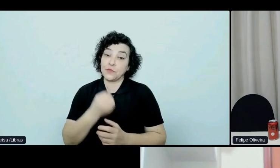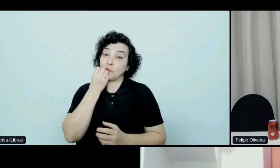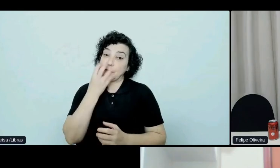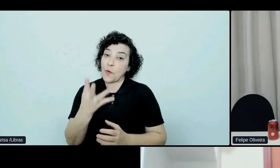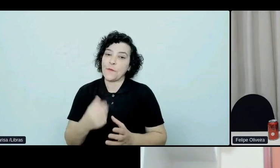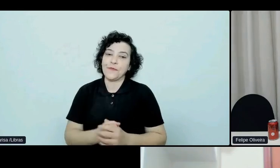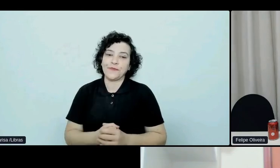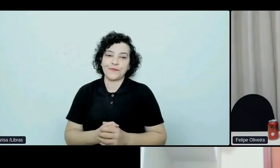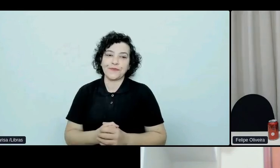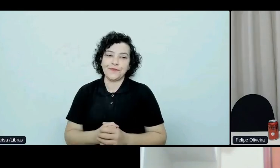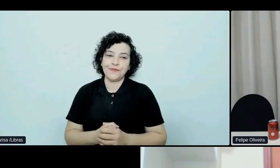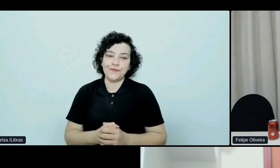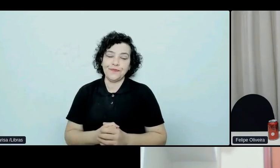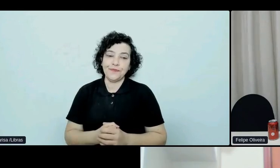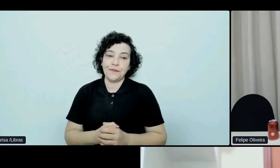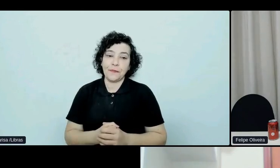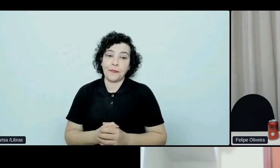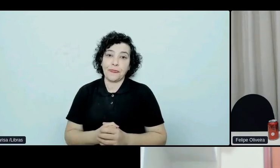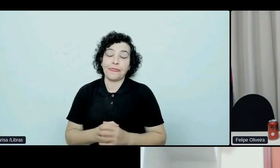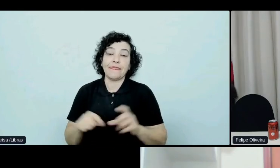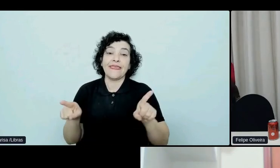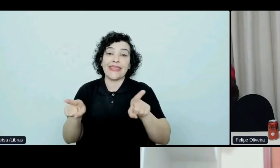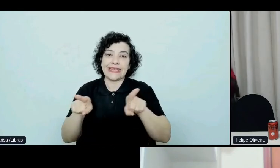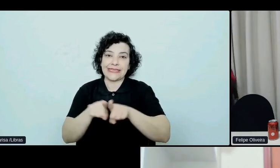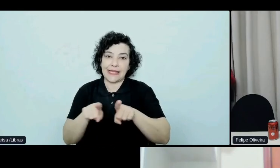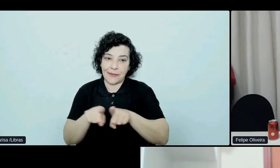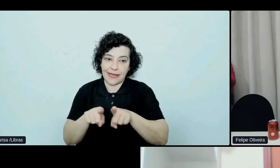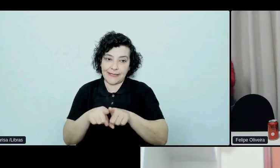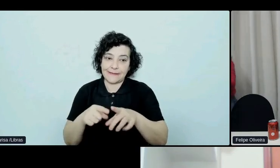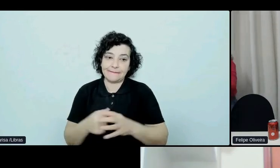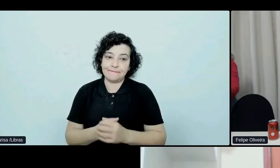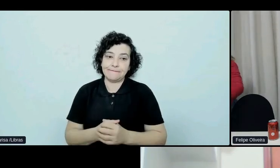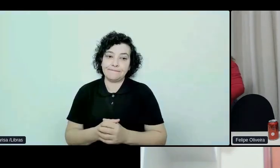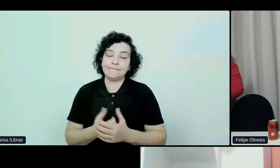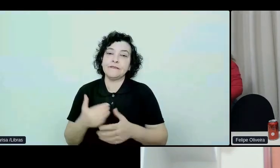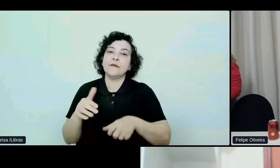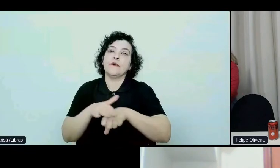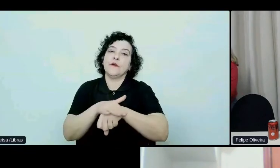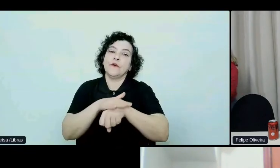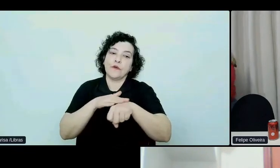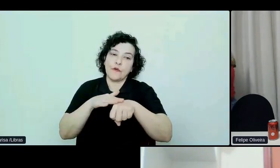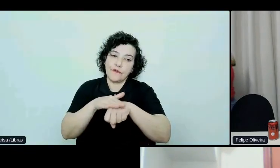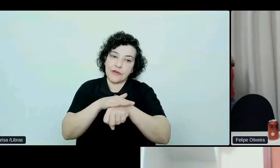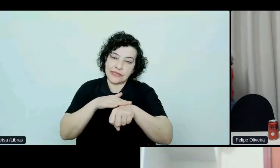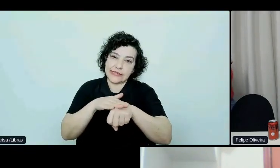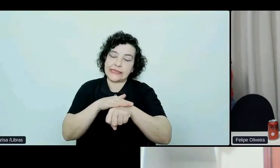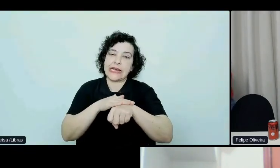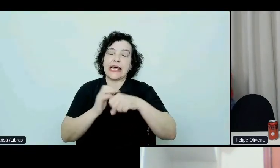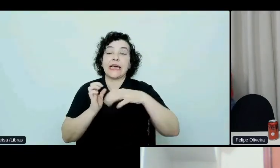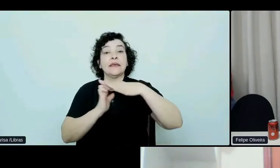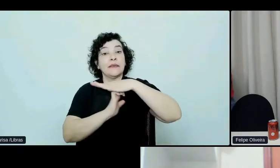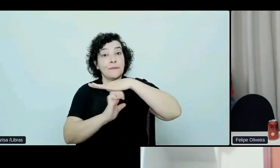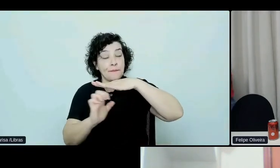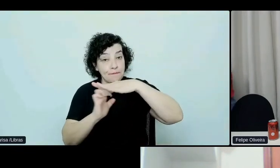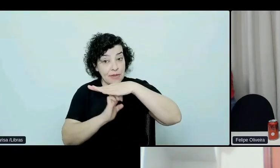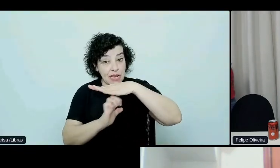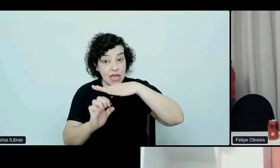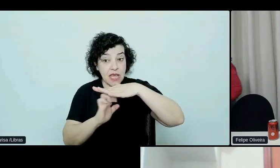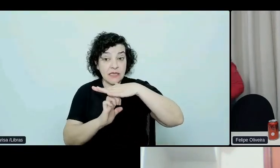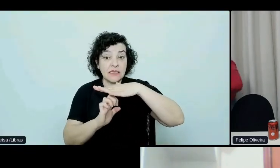remoto, porque não pegar transporte todos os dias e voltar, isso é uma maravilha, é